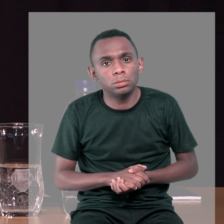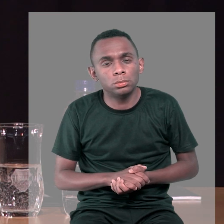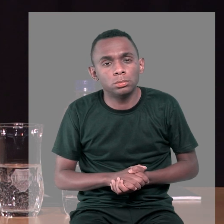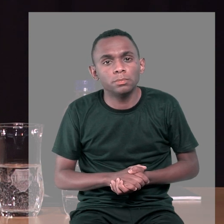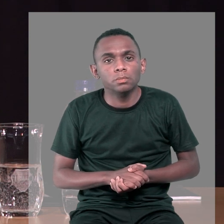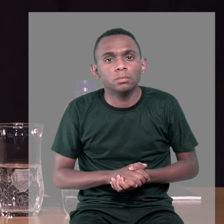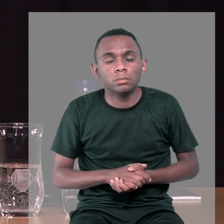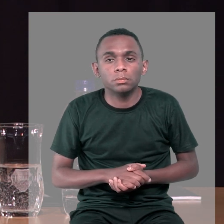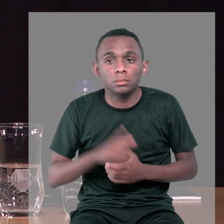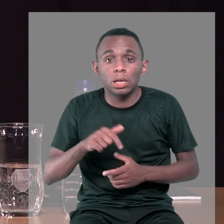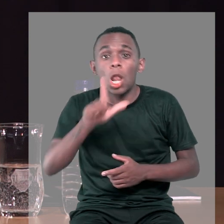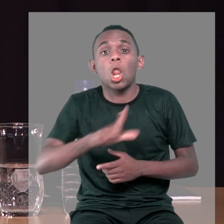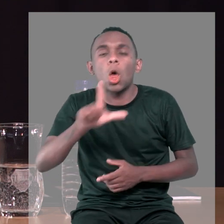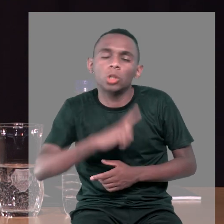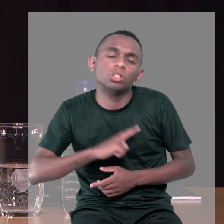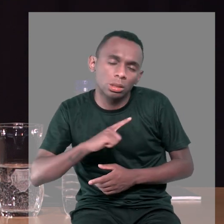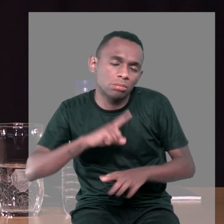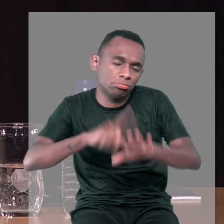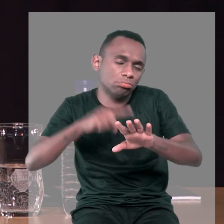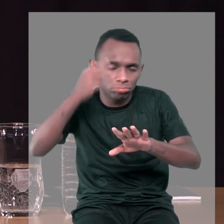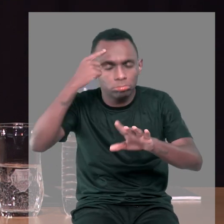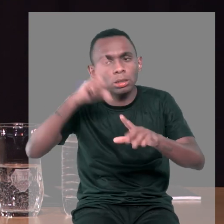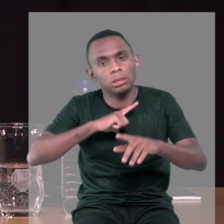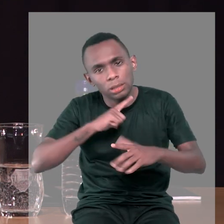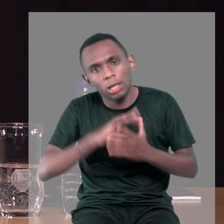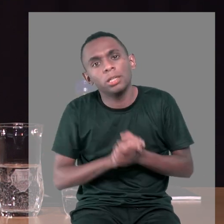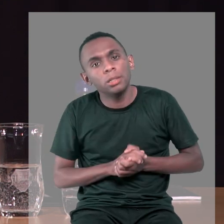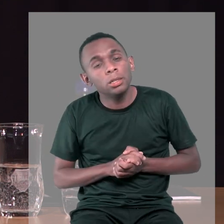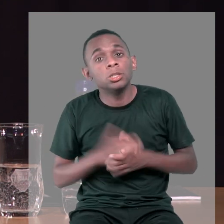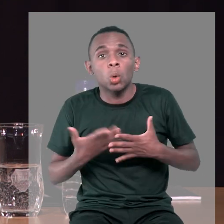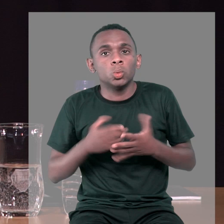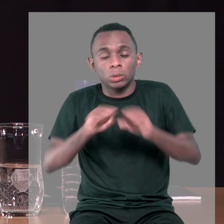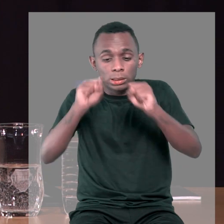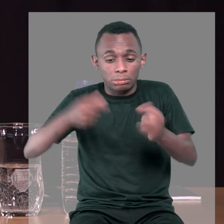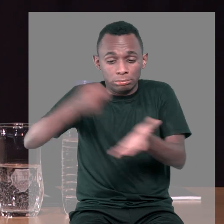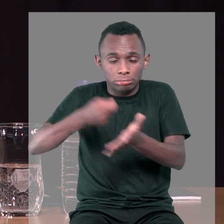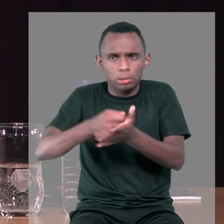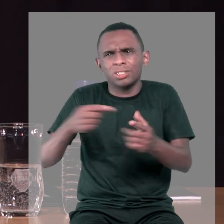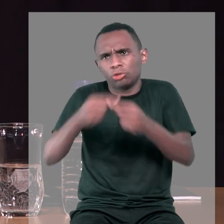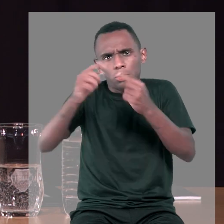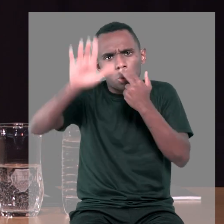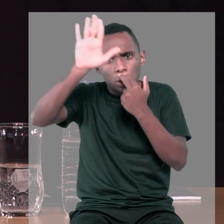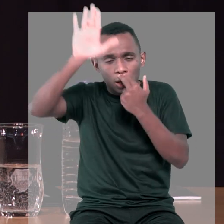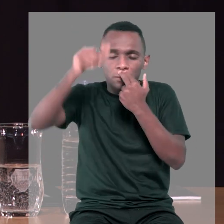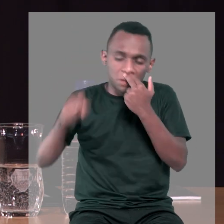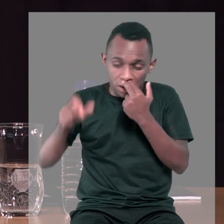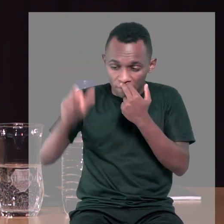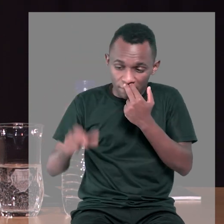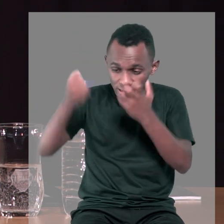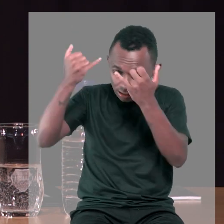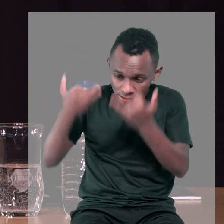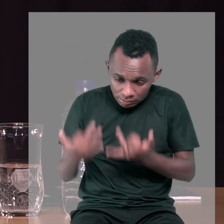Então, há uma relação clara, segundo ela, entre ideologia e ausência de pensamento. Mas há também uma relação entre ideologia e esquecimento.